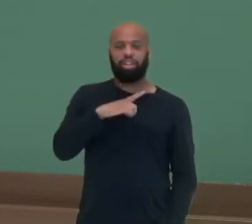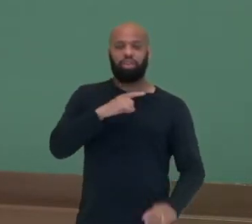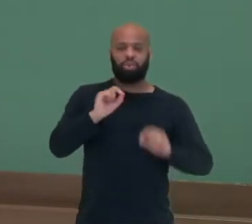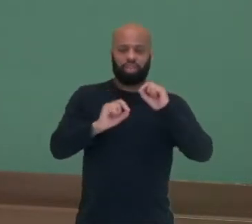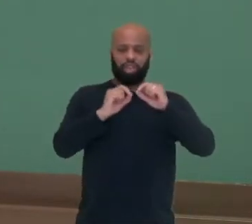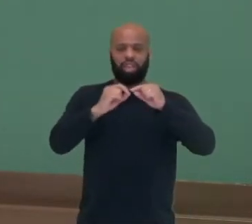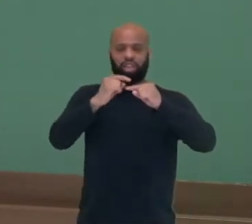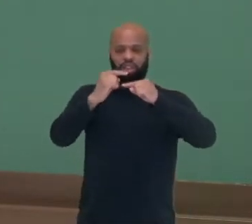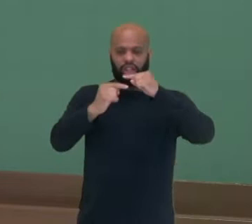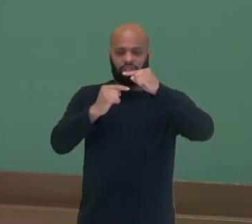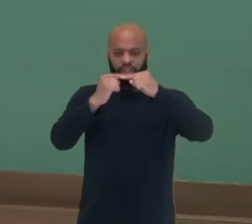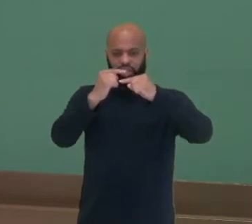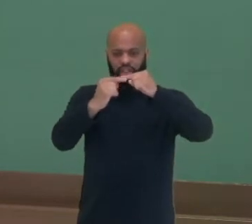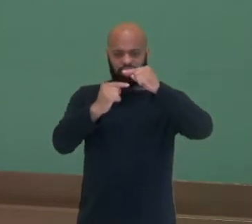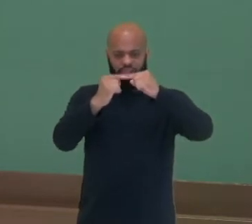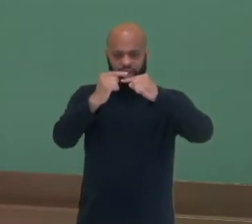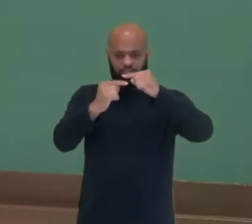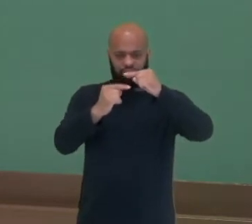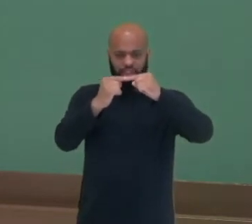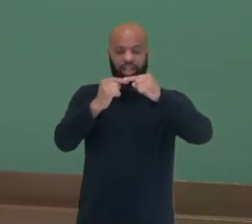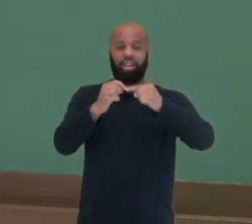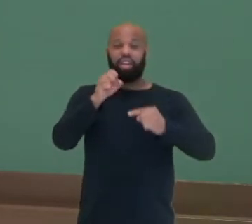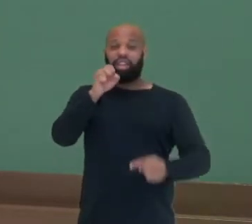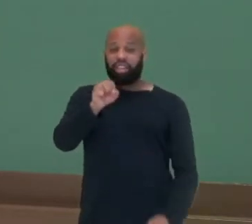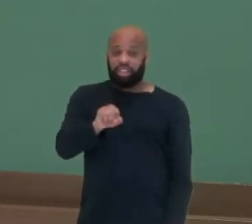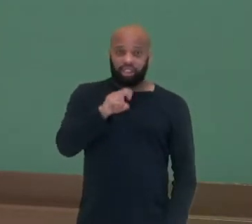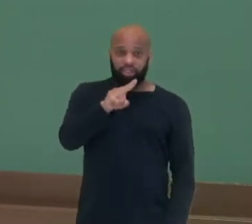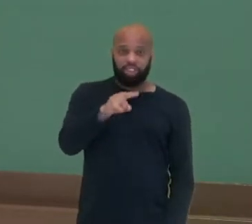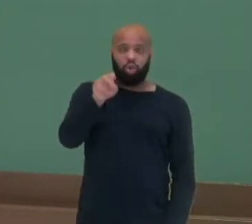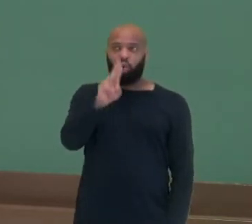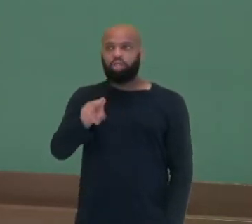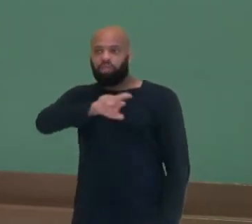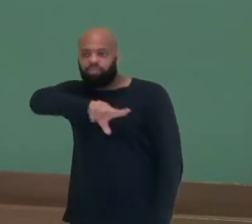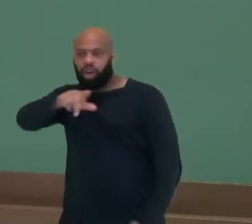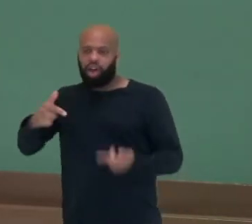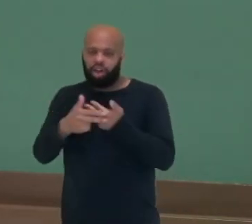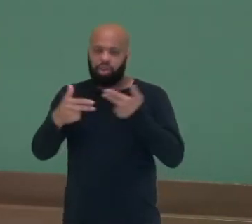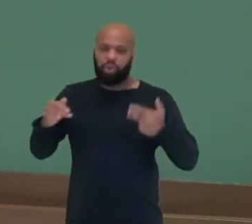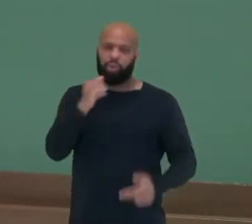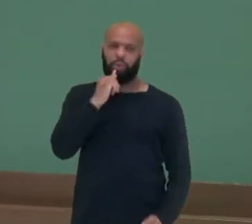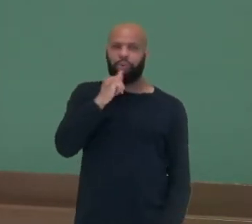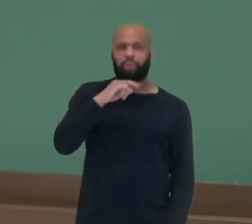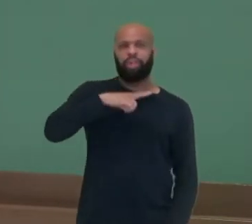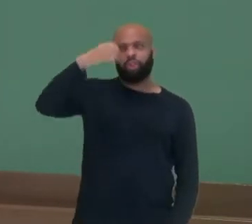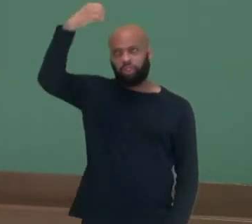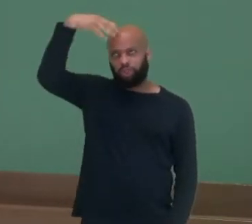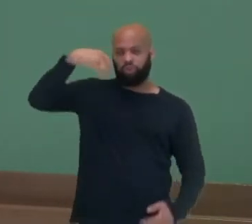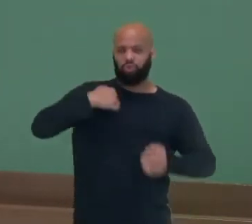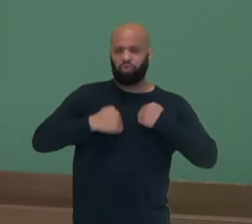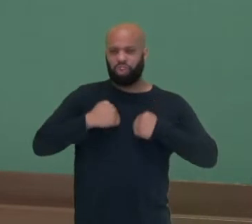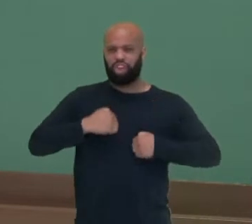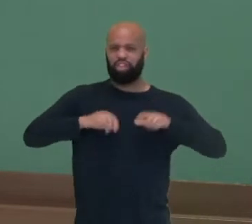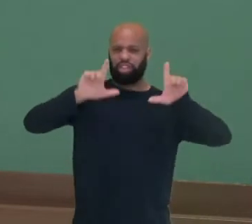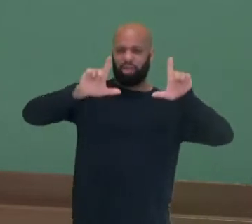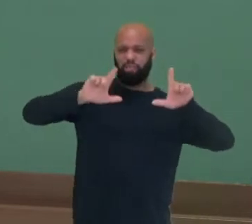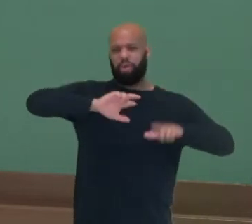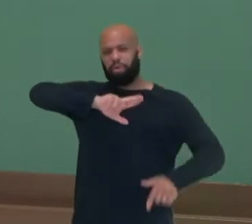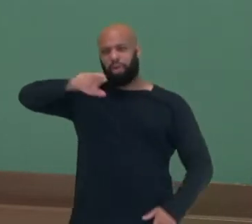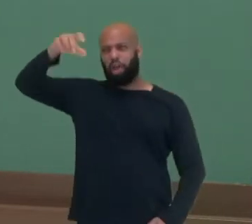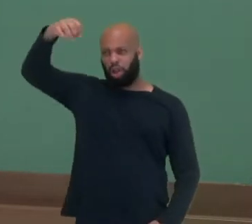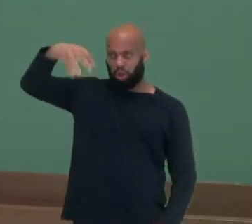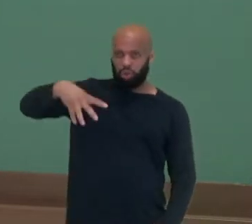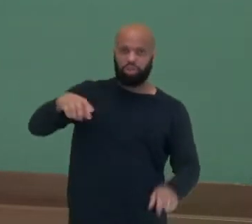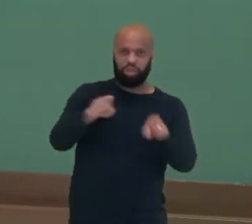vai reparar que esses números eles já vão girando com uma velocidade maior, pois o consumo aumentou. Então,